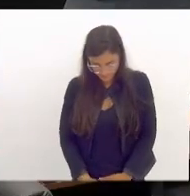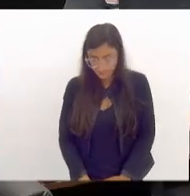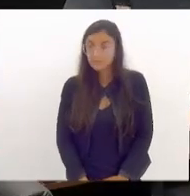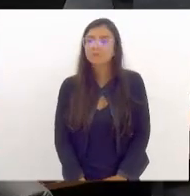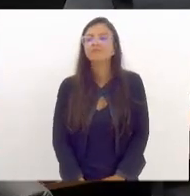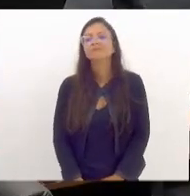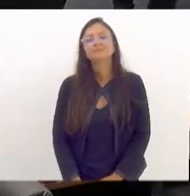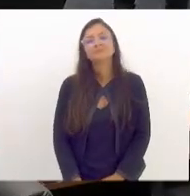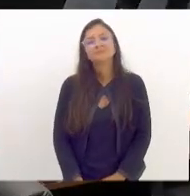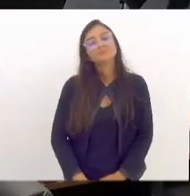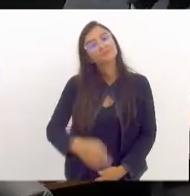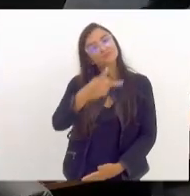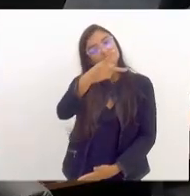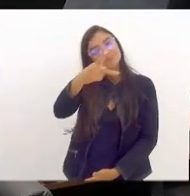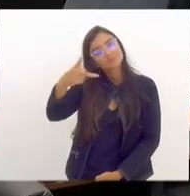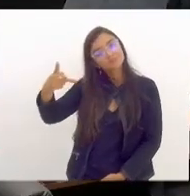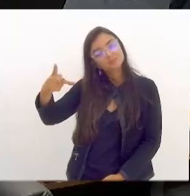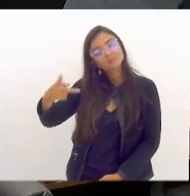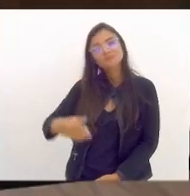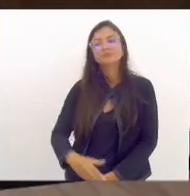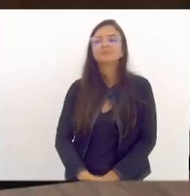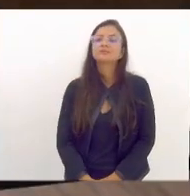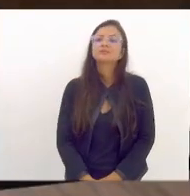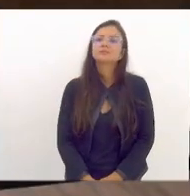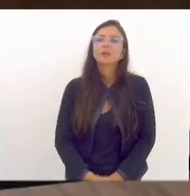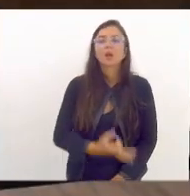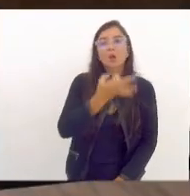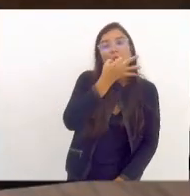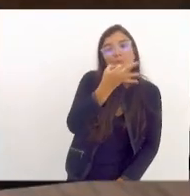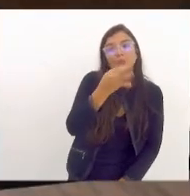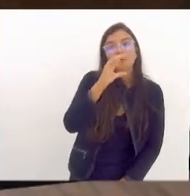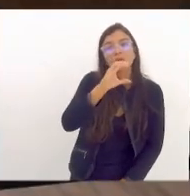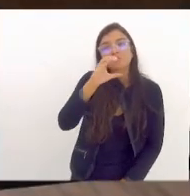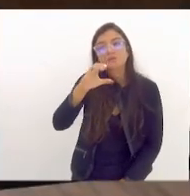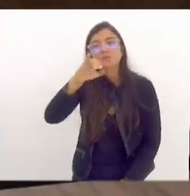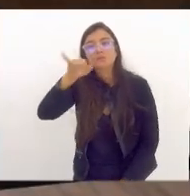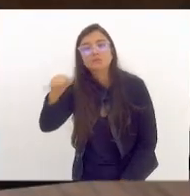Senhora presidente, parecer da CCJ